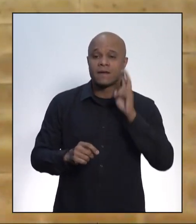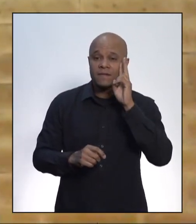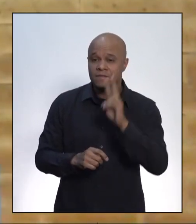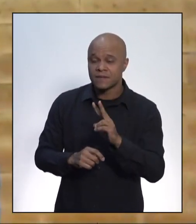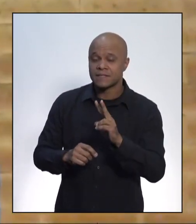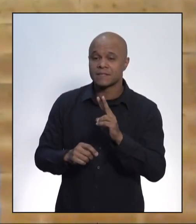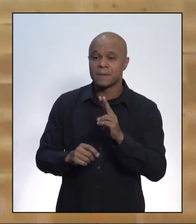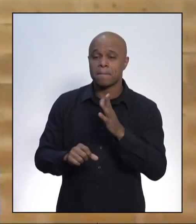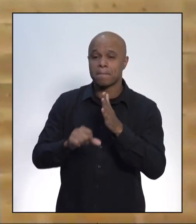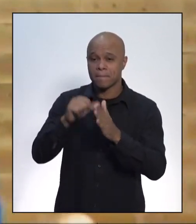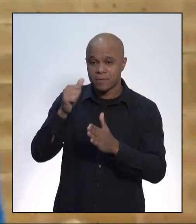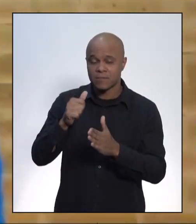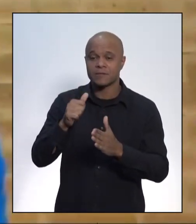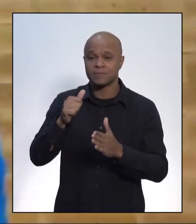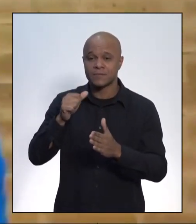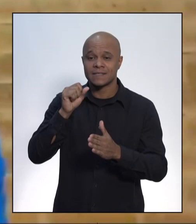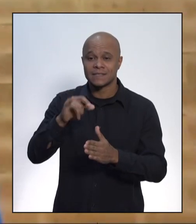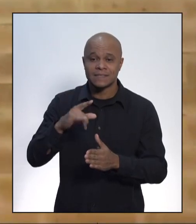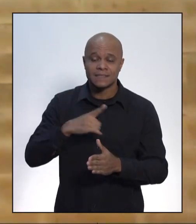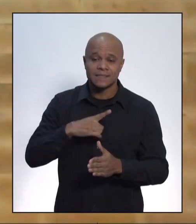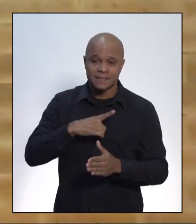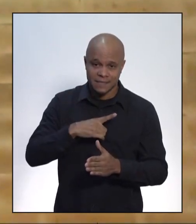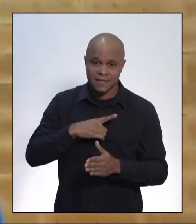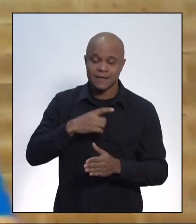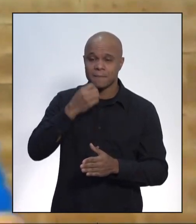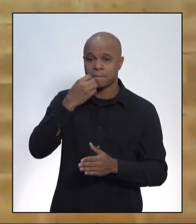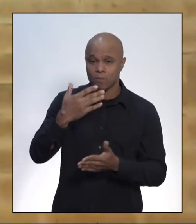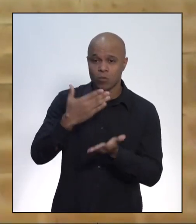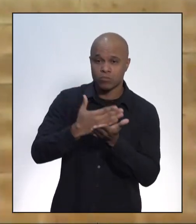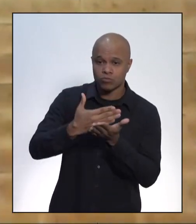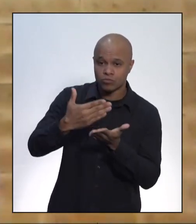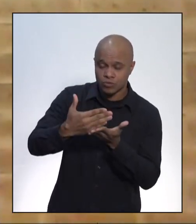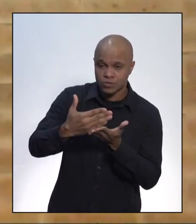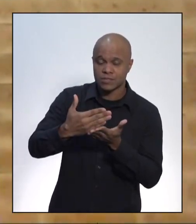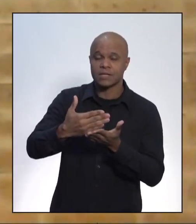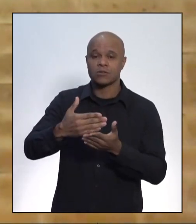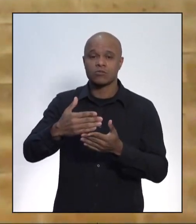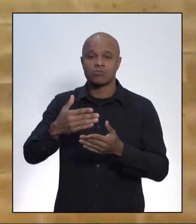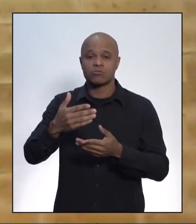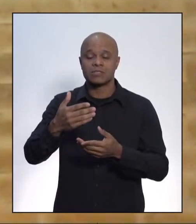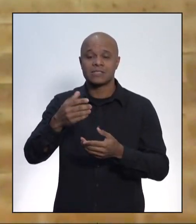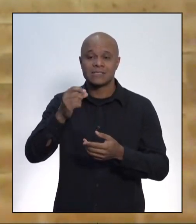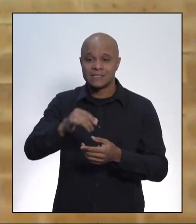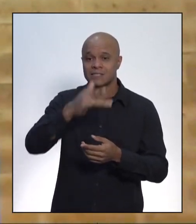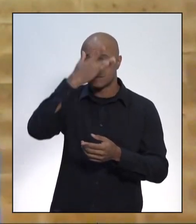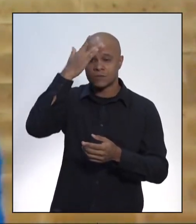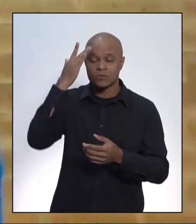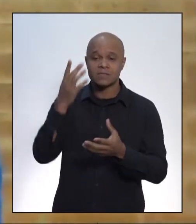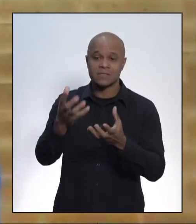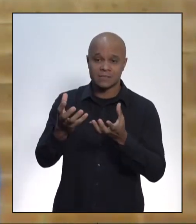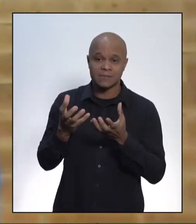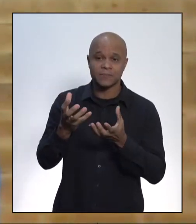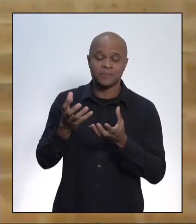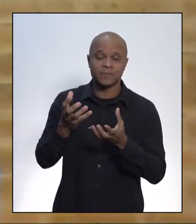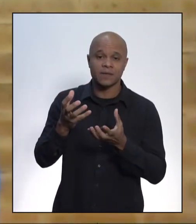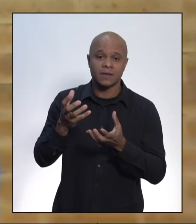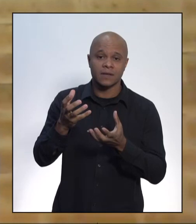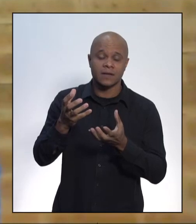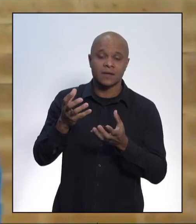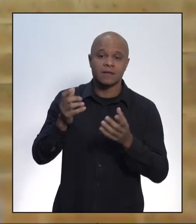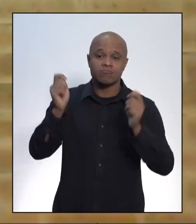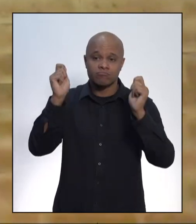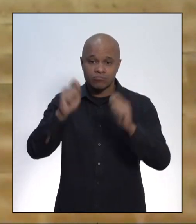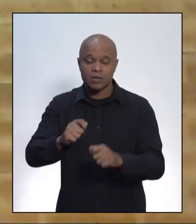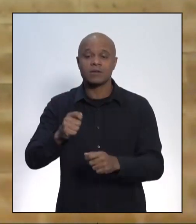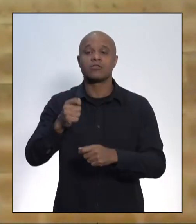saber se você tem um bom projeto na mão, um bom negócio na mão, se as pessoas estão dispostas